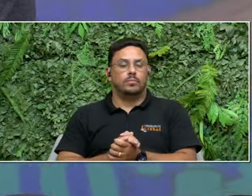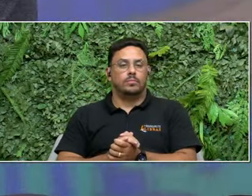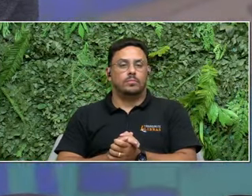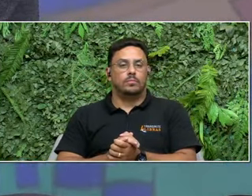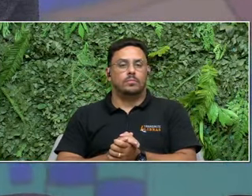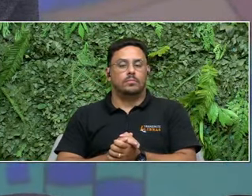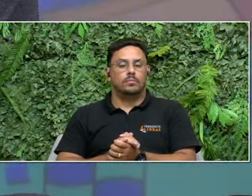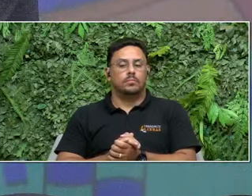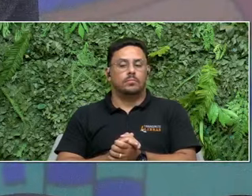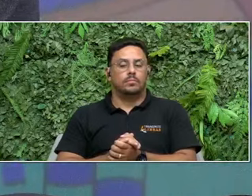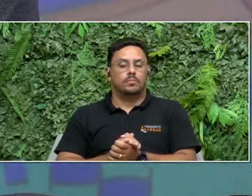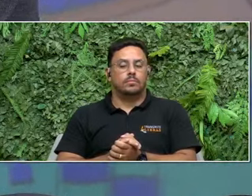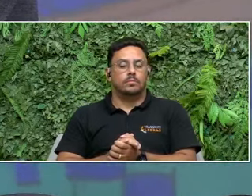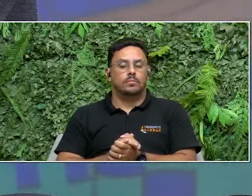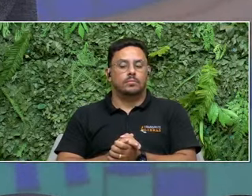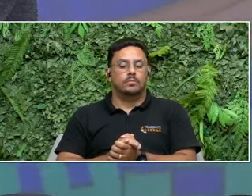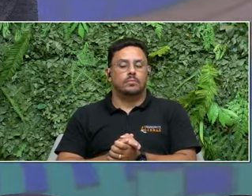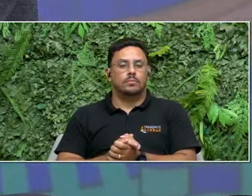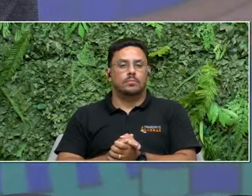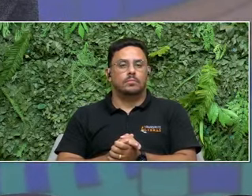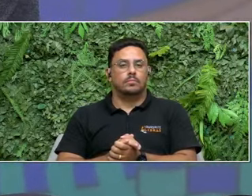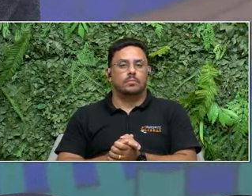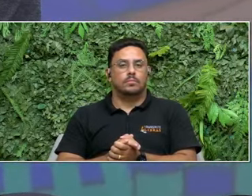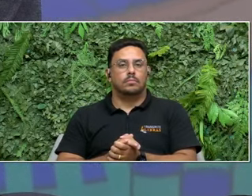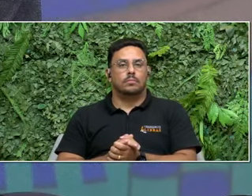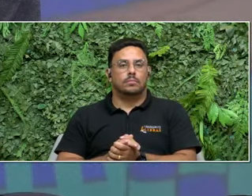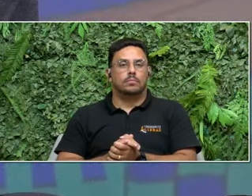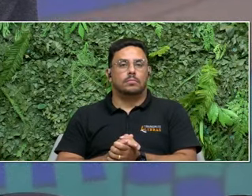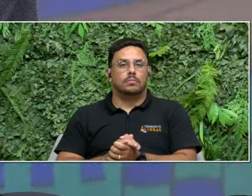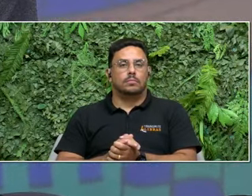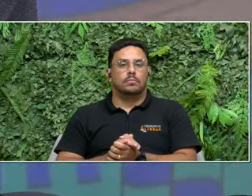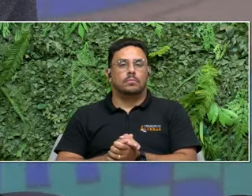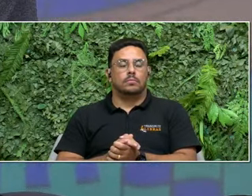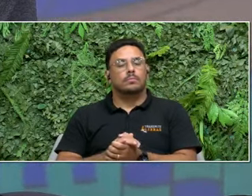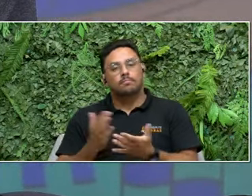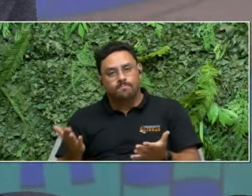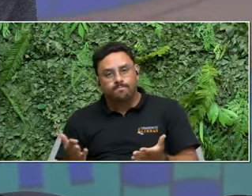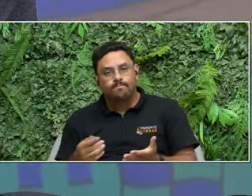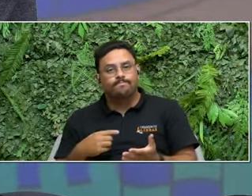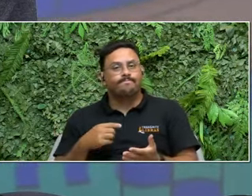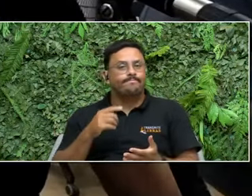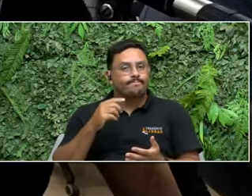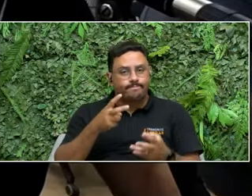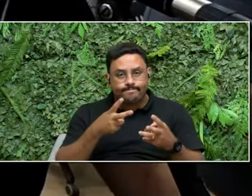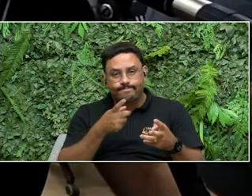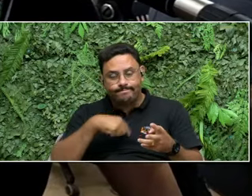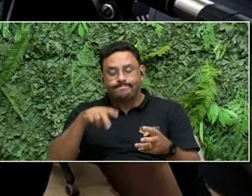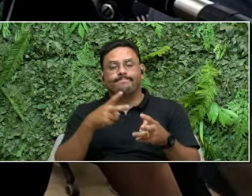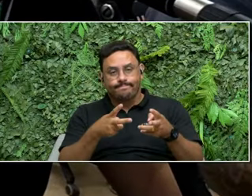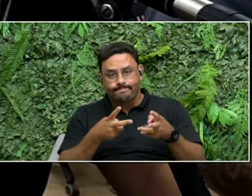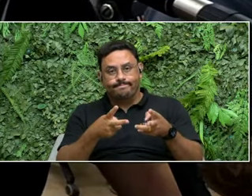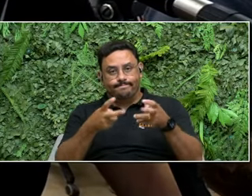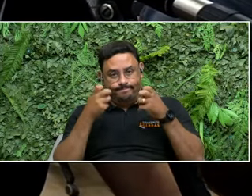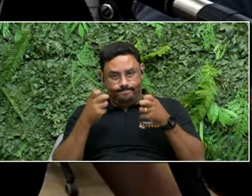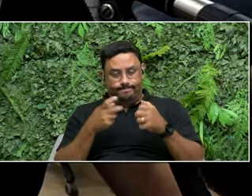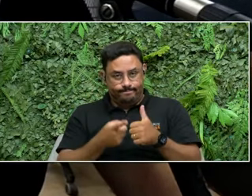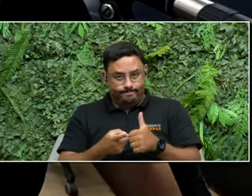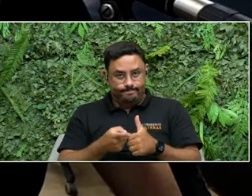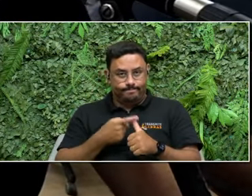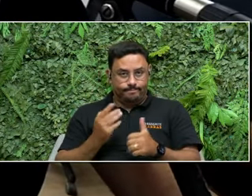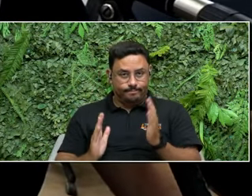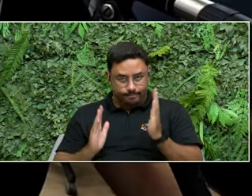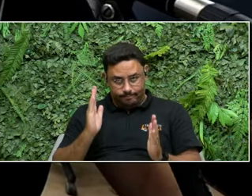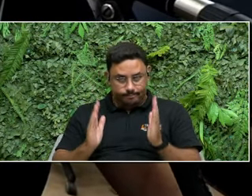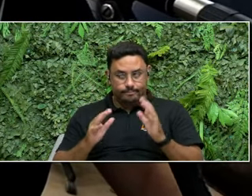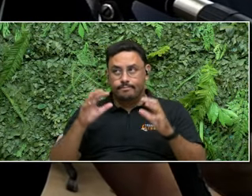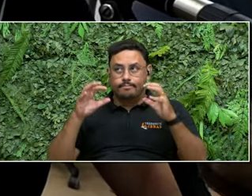tempo ô ô Bob assim a gente tá percebendo aqui apesar do primeiro tempo e com um pouco de